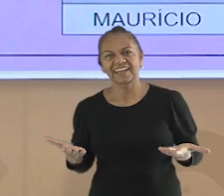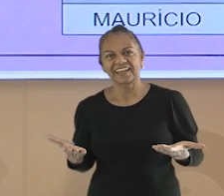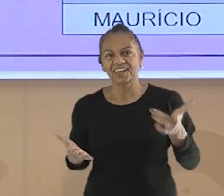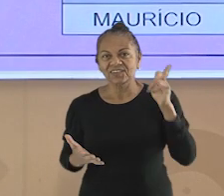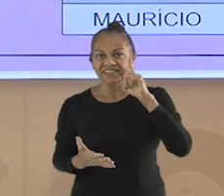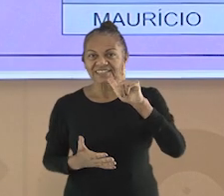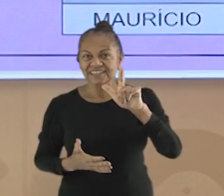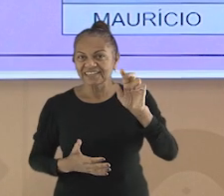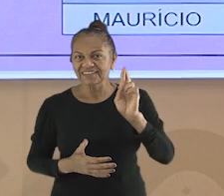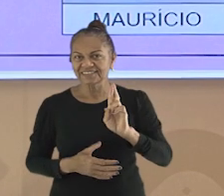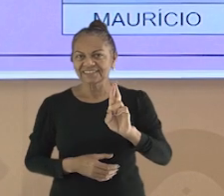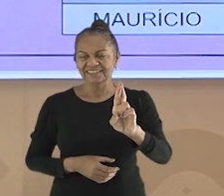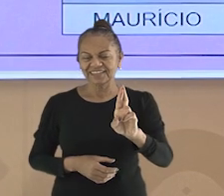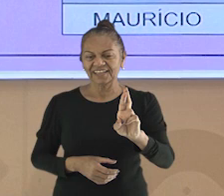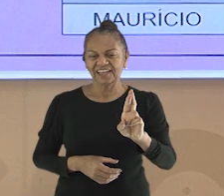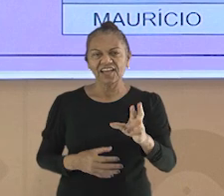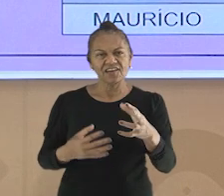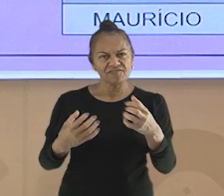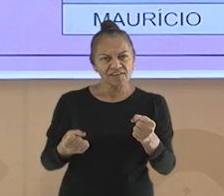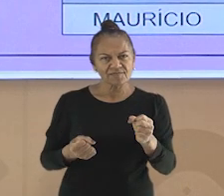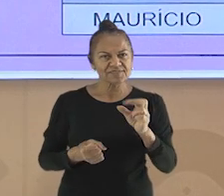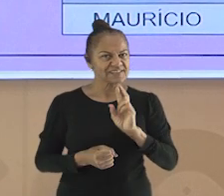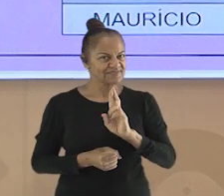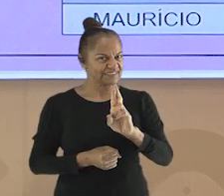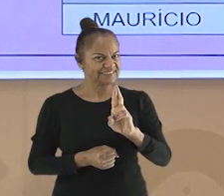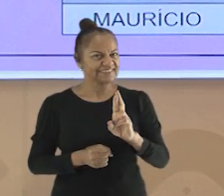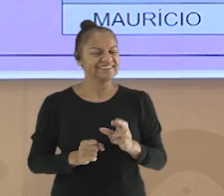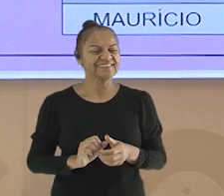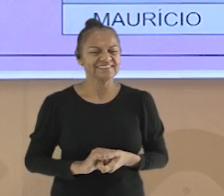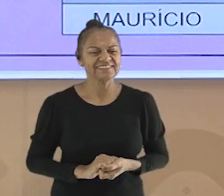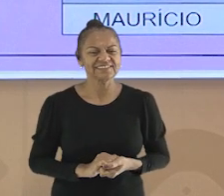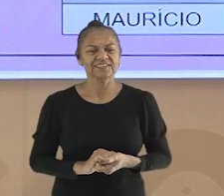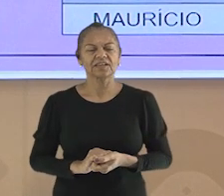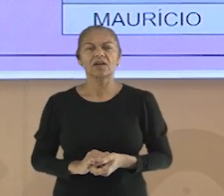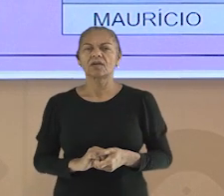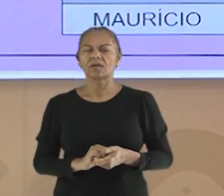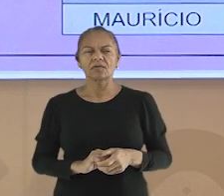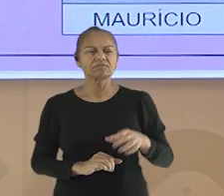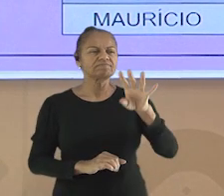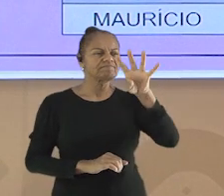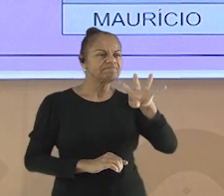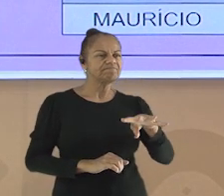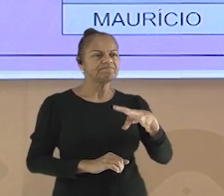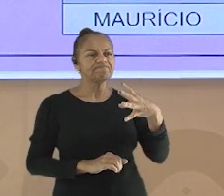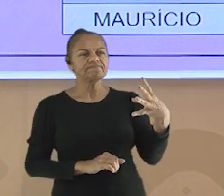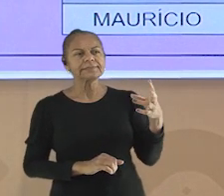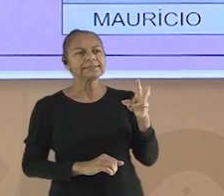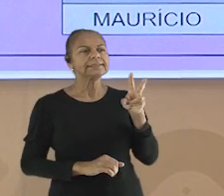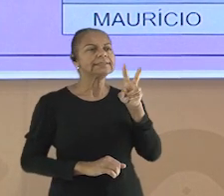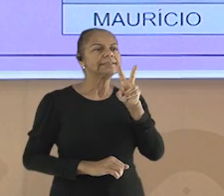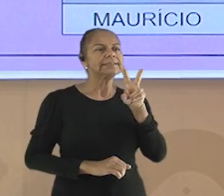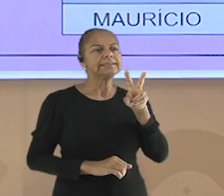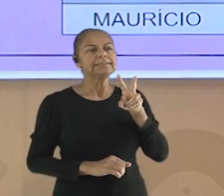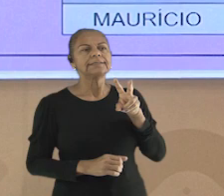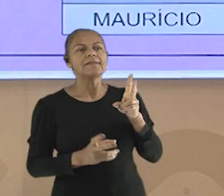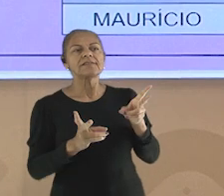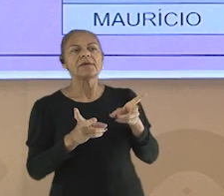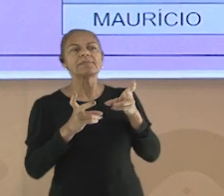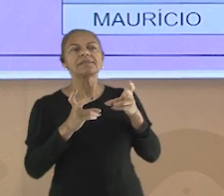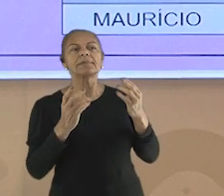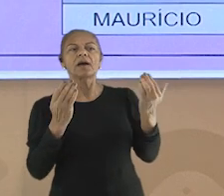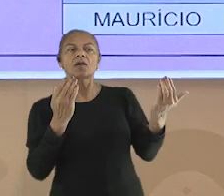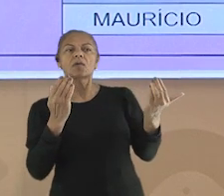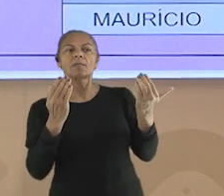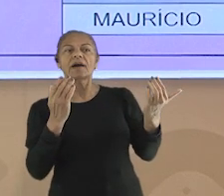E aí, pessoal, conseguiram responder? Vamos conferir? Percebam que para responder nós vamos